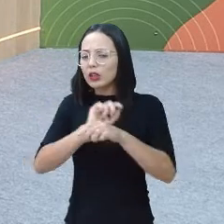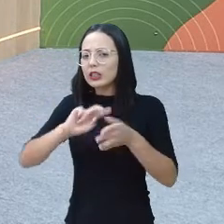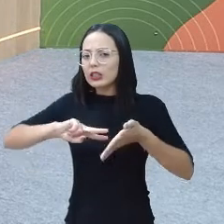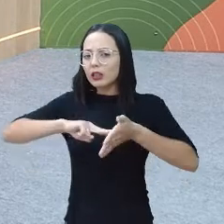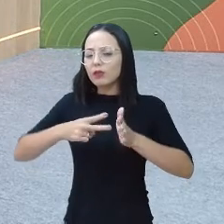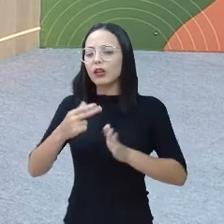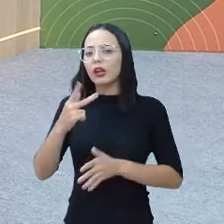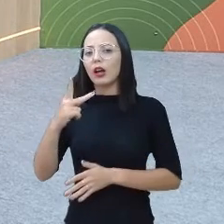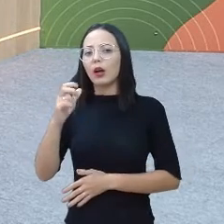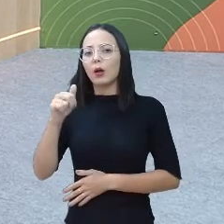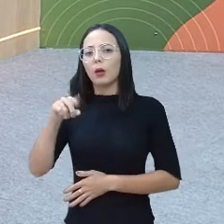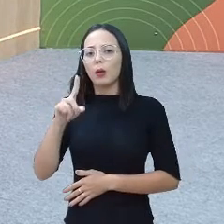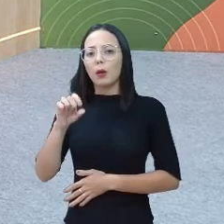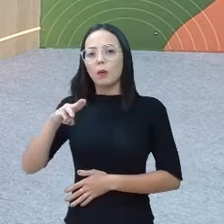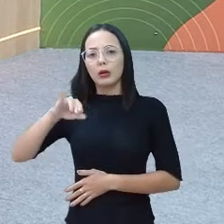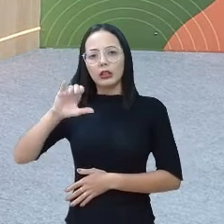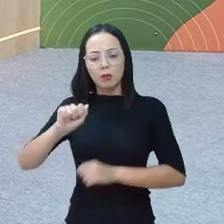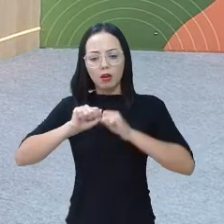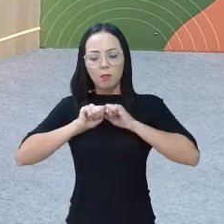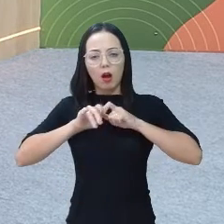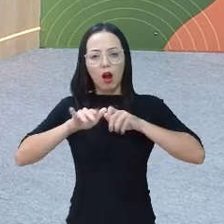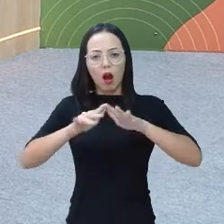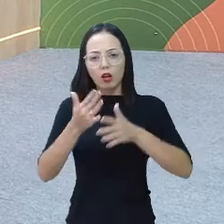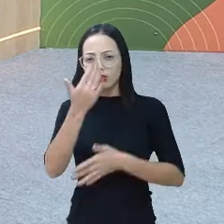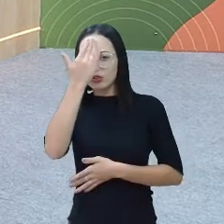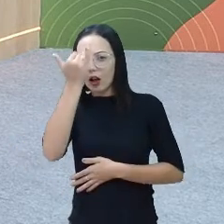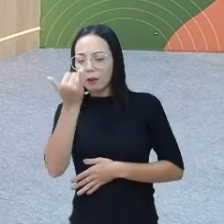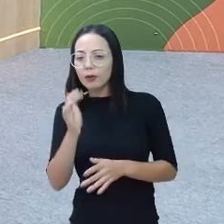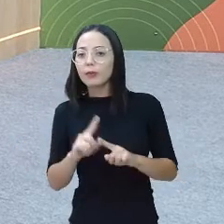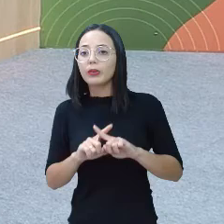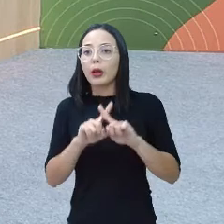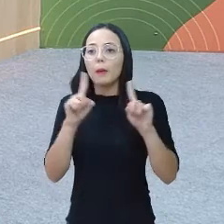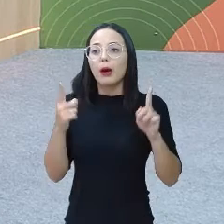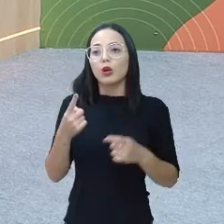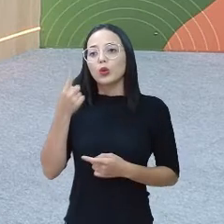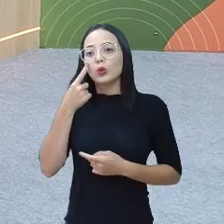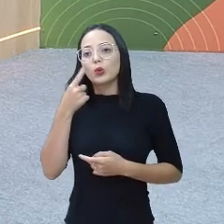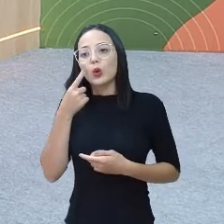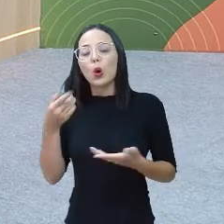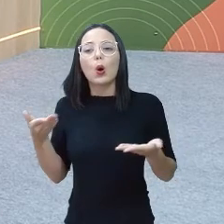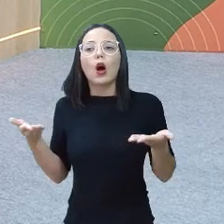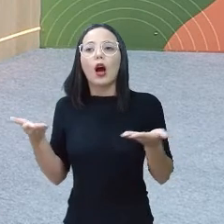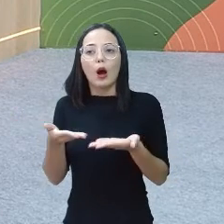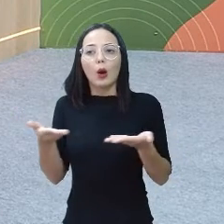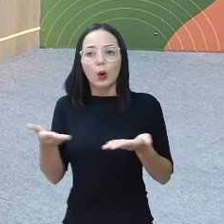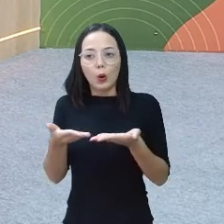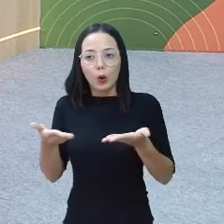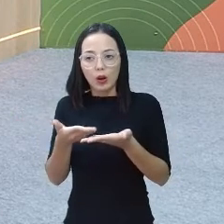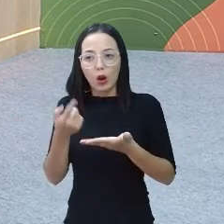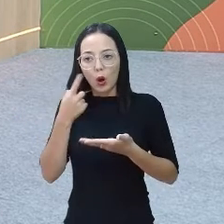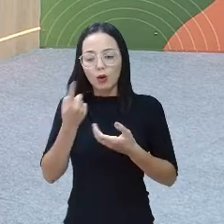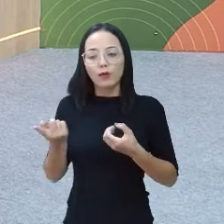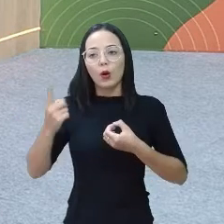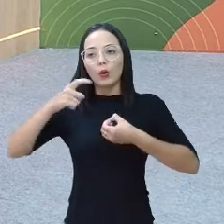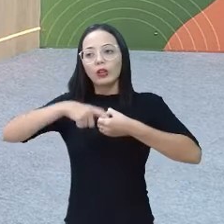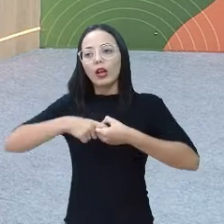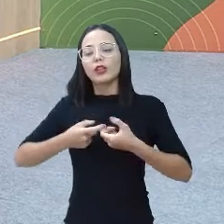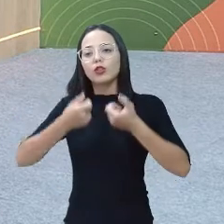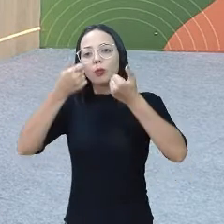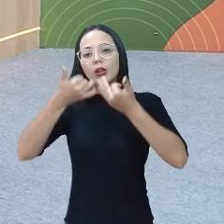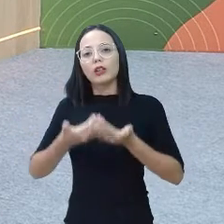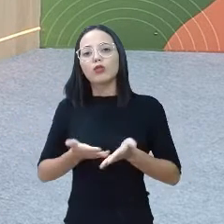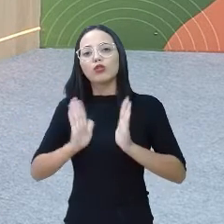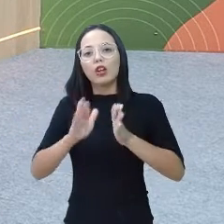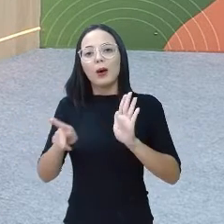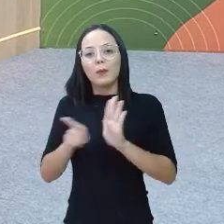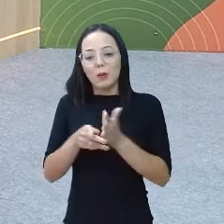que significa uma pandemia, mas nós estamos, né, eu vou voltar aqui, nós estamos passando, né,